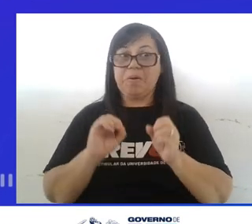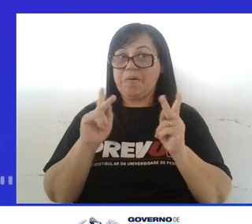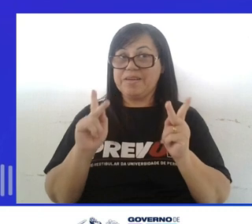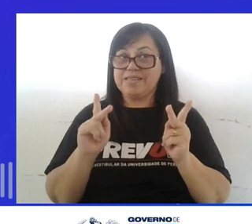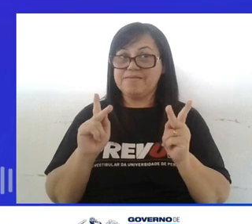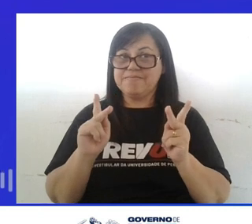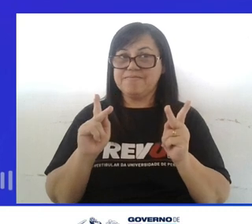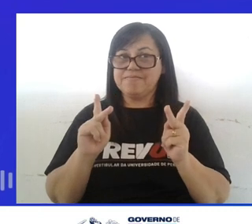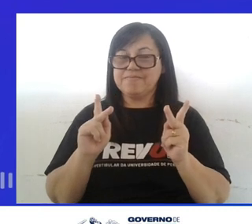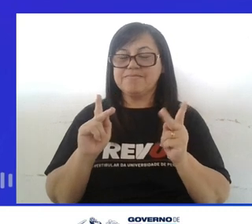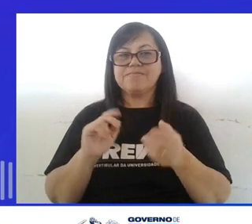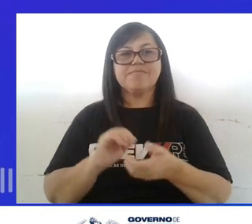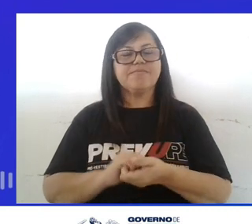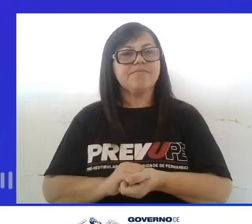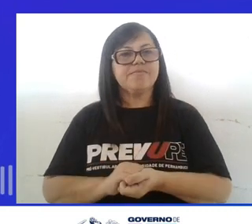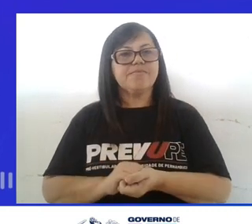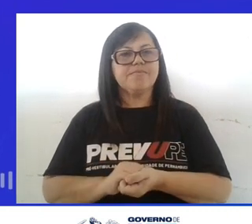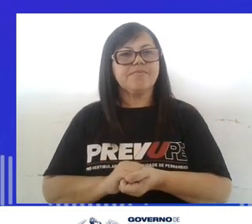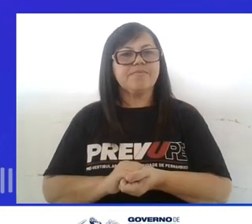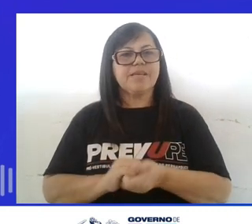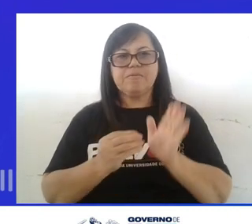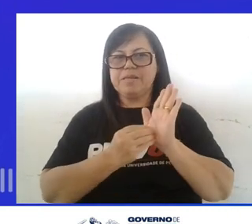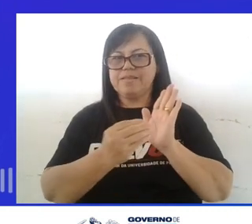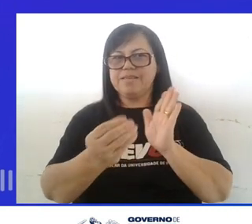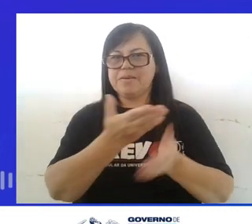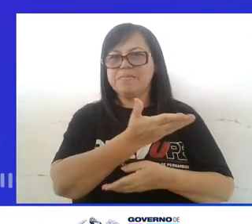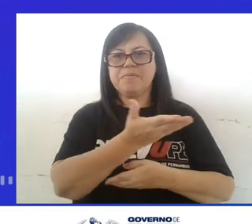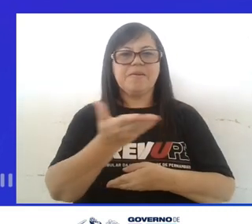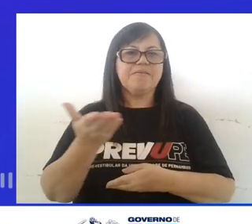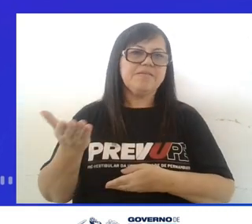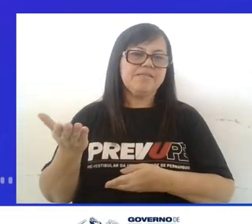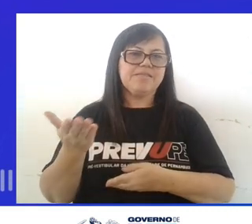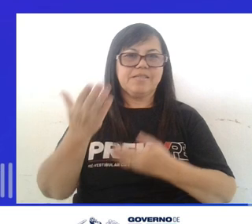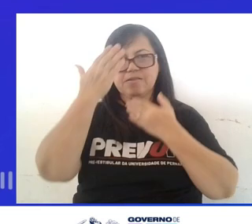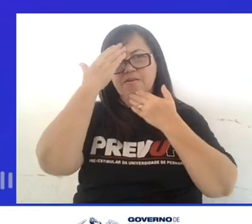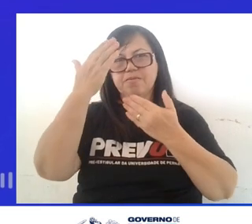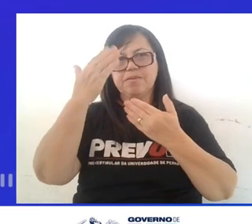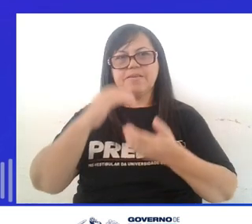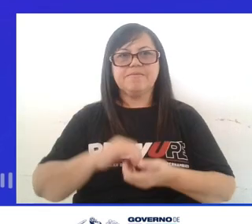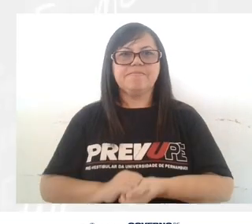pessoal? Então, fica mais uma dica aí para vocês. Muito obrigado.